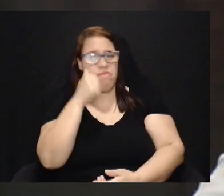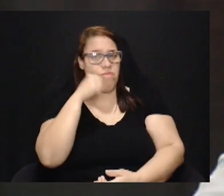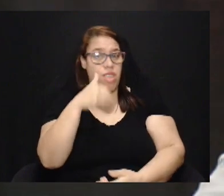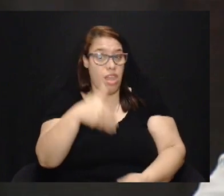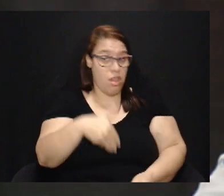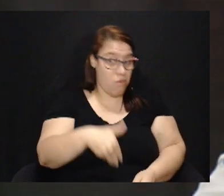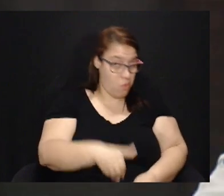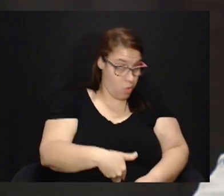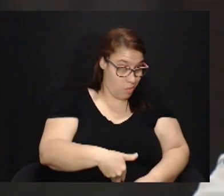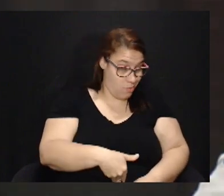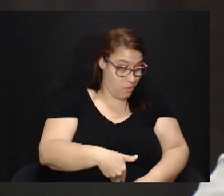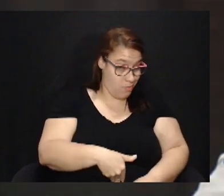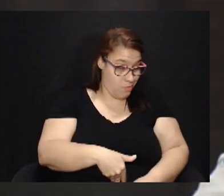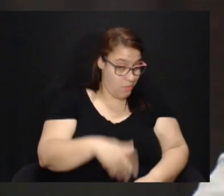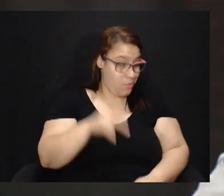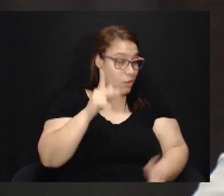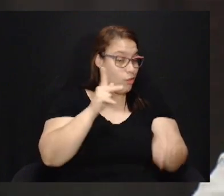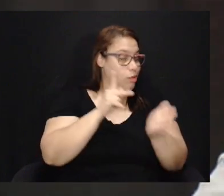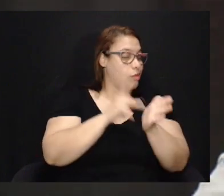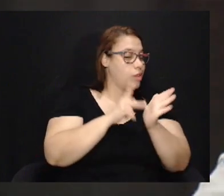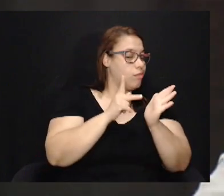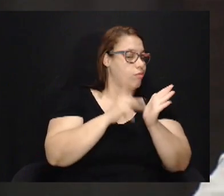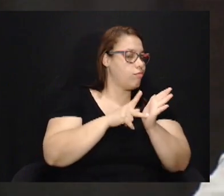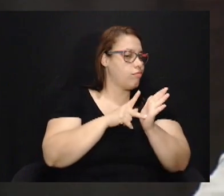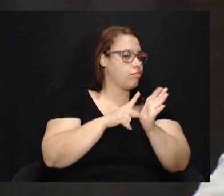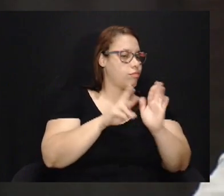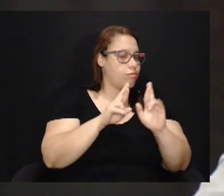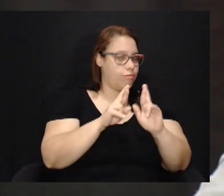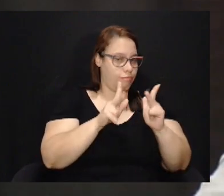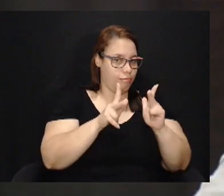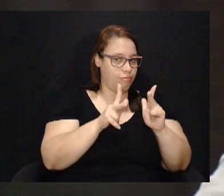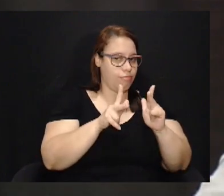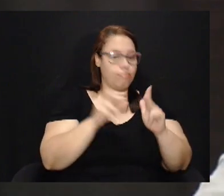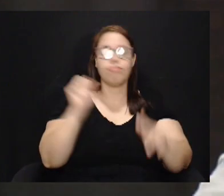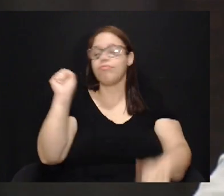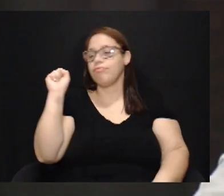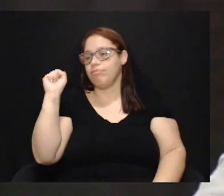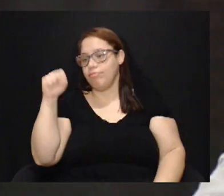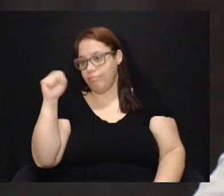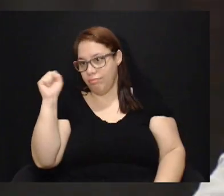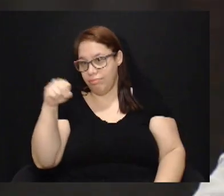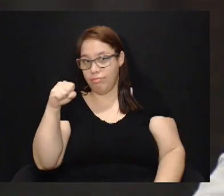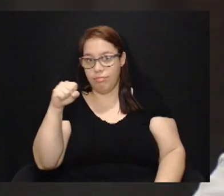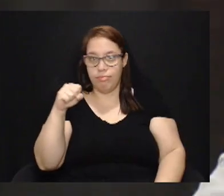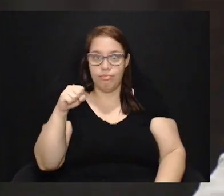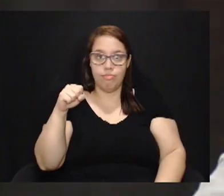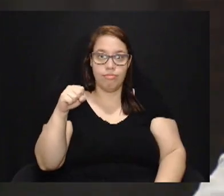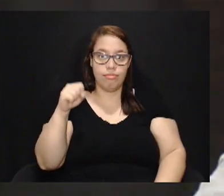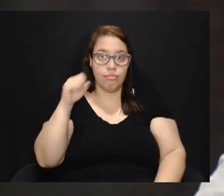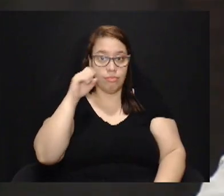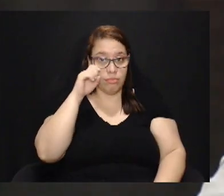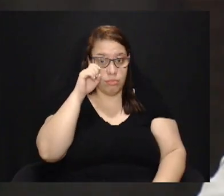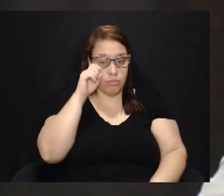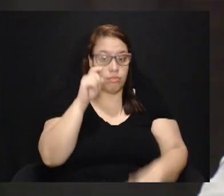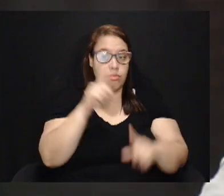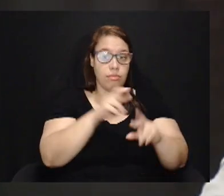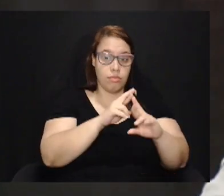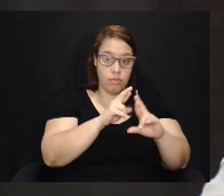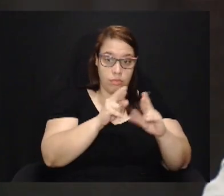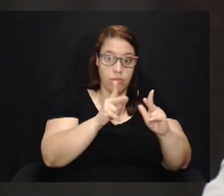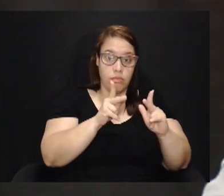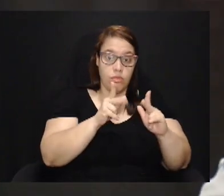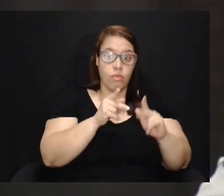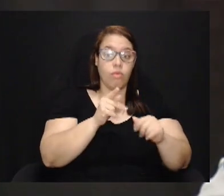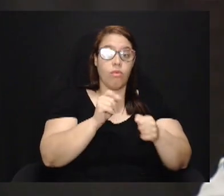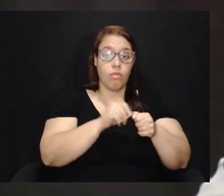né? Então, isso dá para você diferenciar, né? Então, nessa diferenciação, o que eu faço?